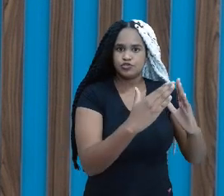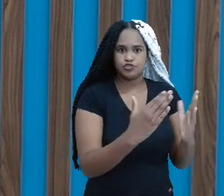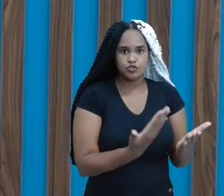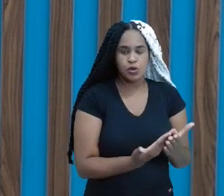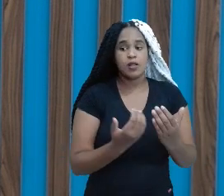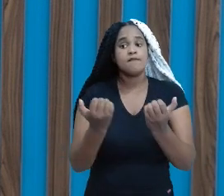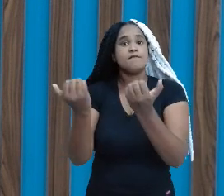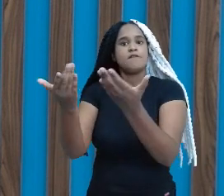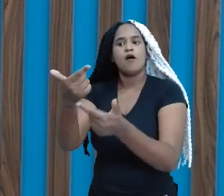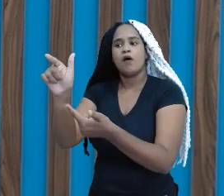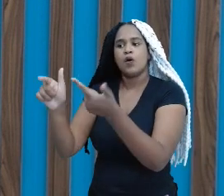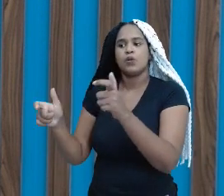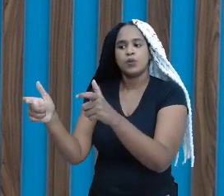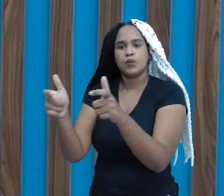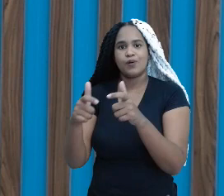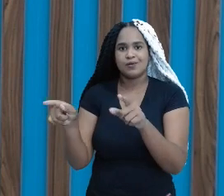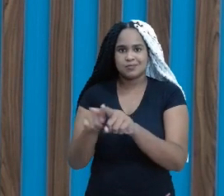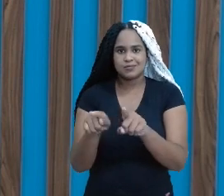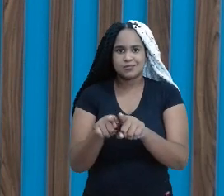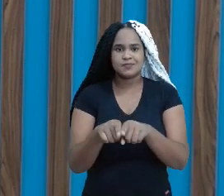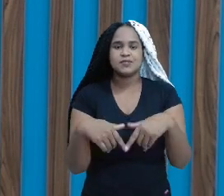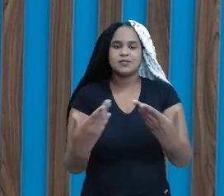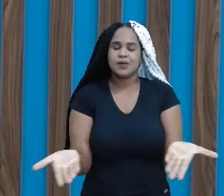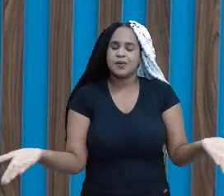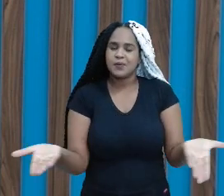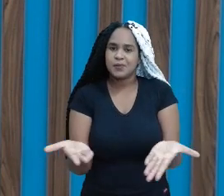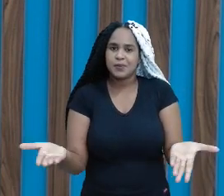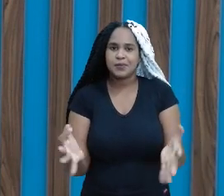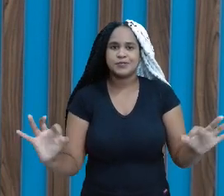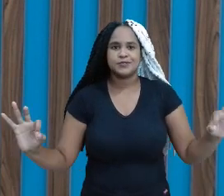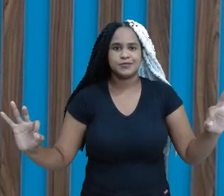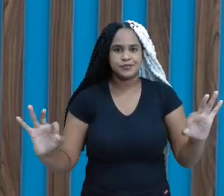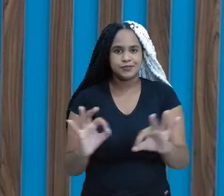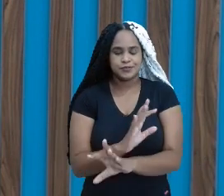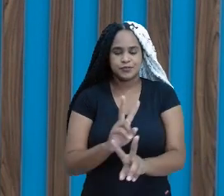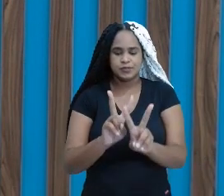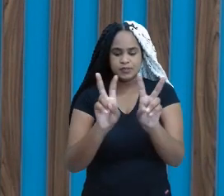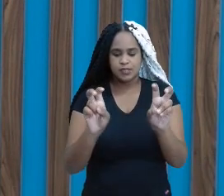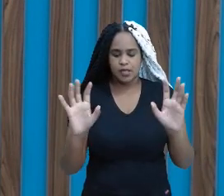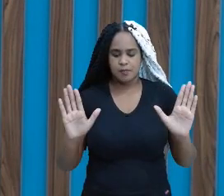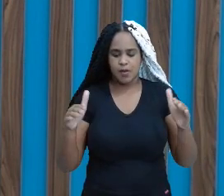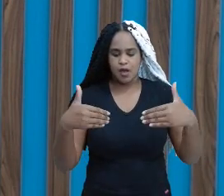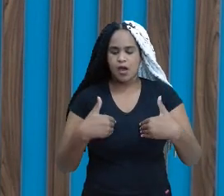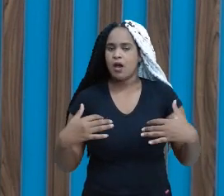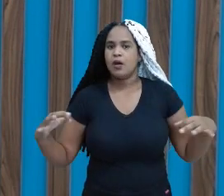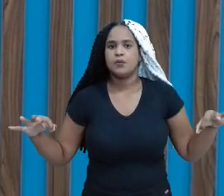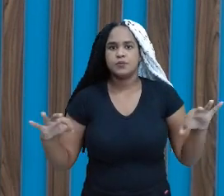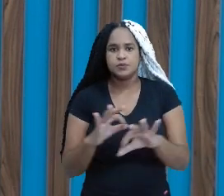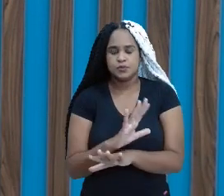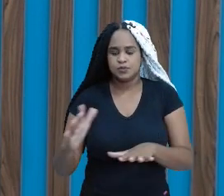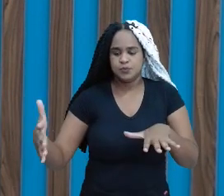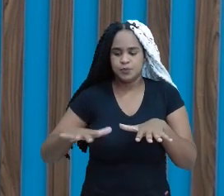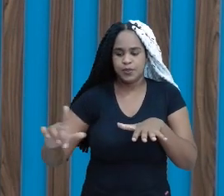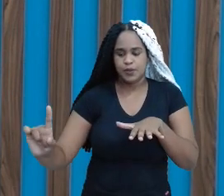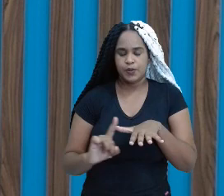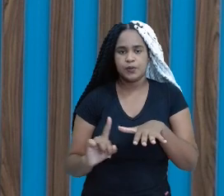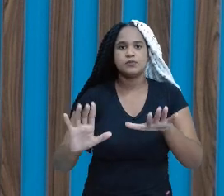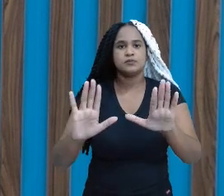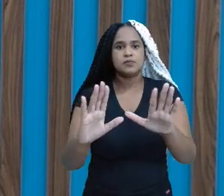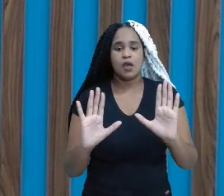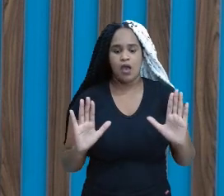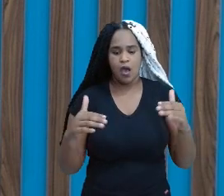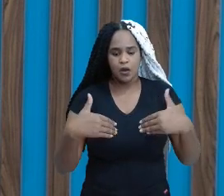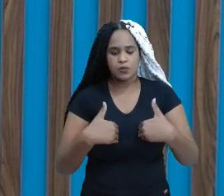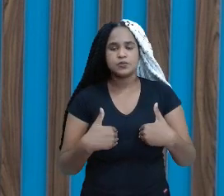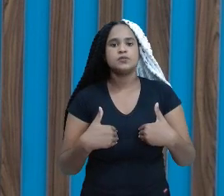em outros ambientes sociais. Então, terminamos hoje nossa temática do autismo e inclusão, Obviamente que o